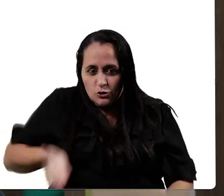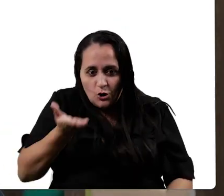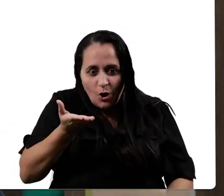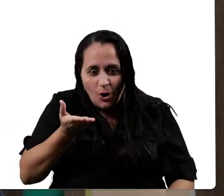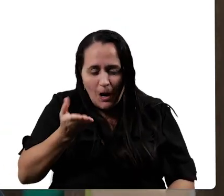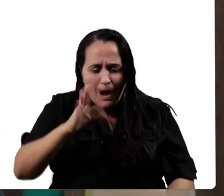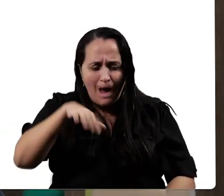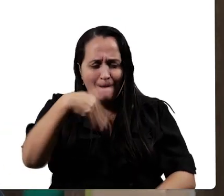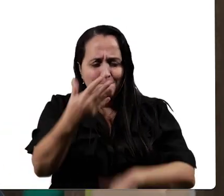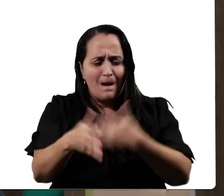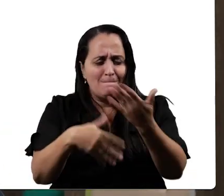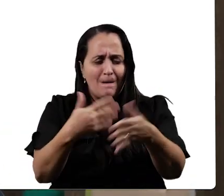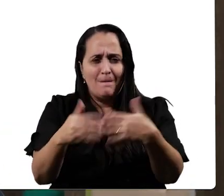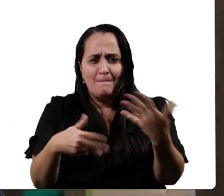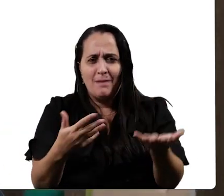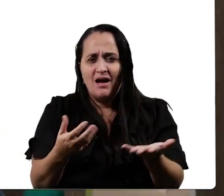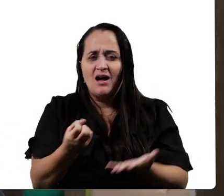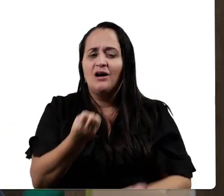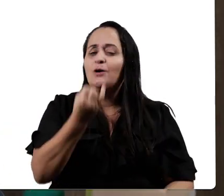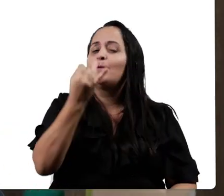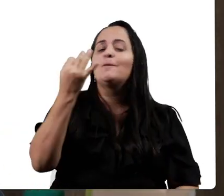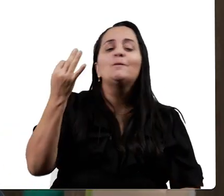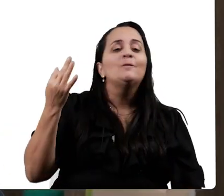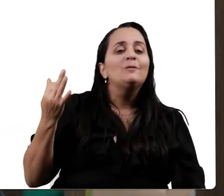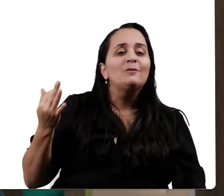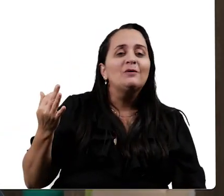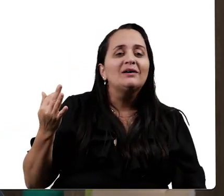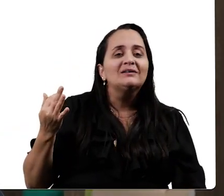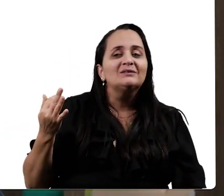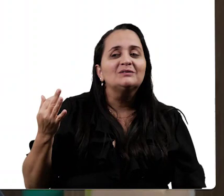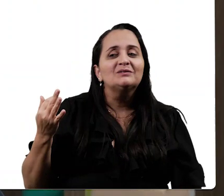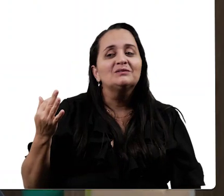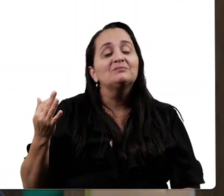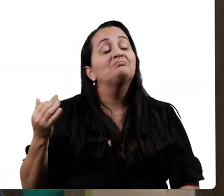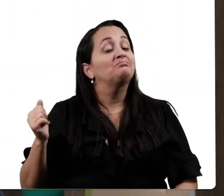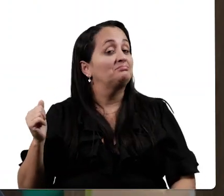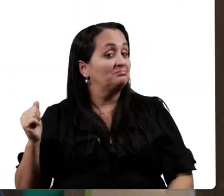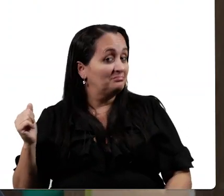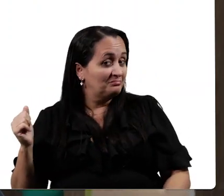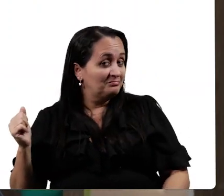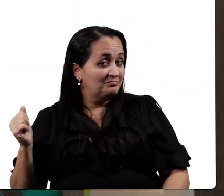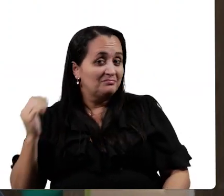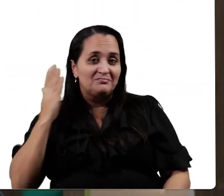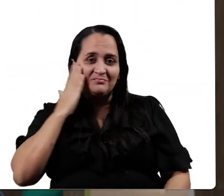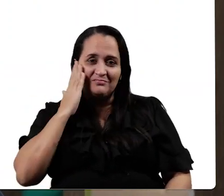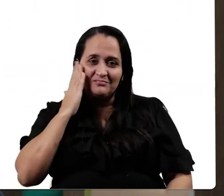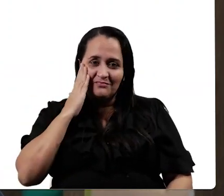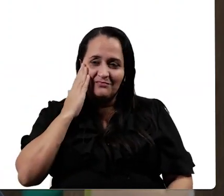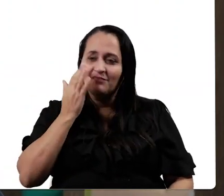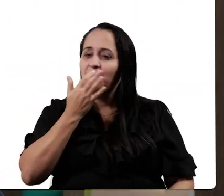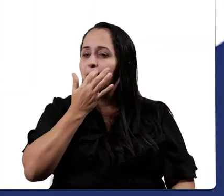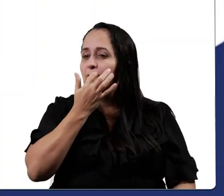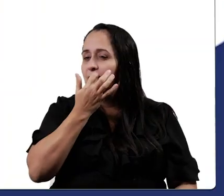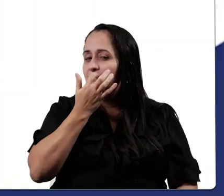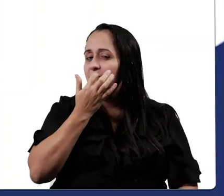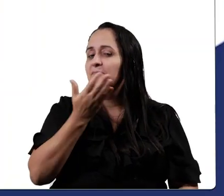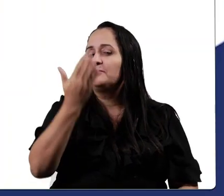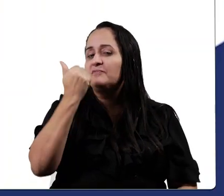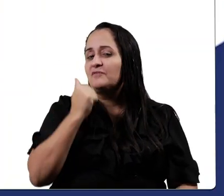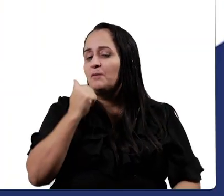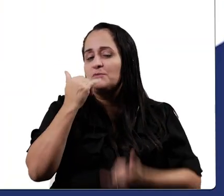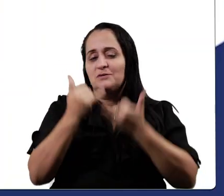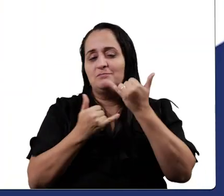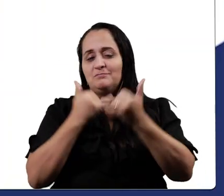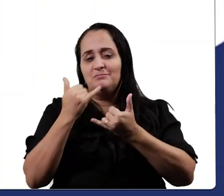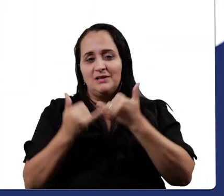ponto quem derrubar tudo ou a quantidade né de quem derrubou mais pino você ou seu coleguinha ok então nós vamos